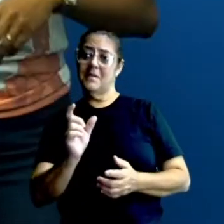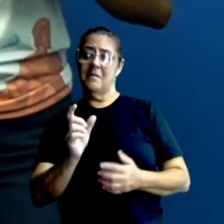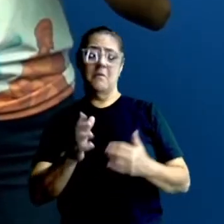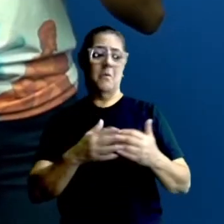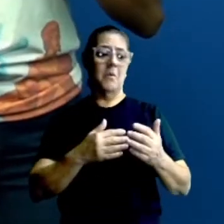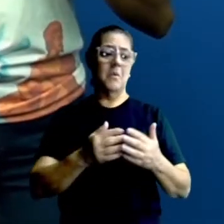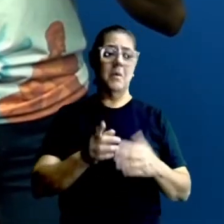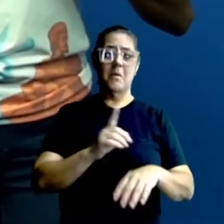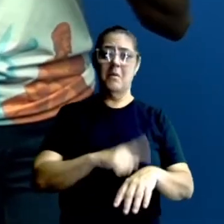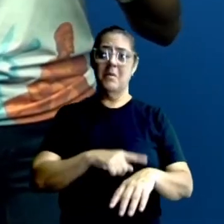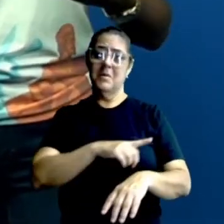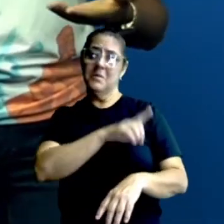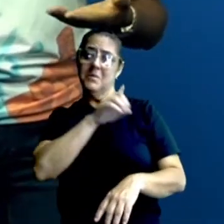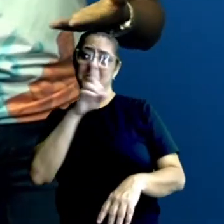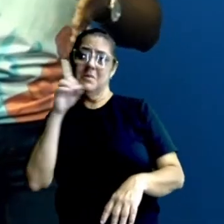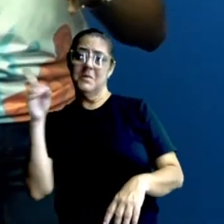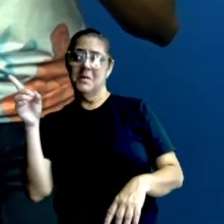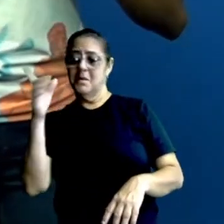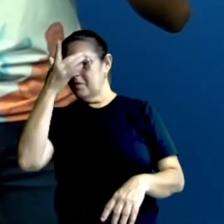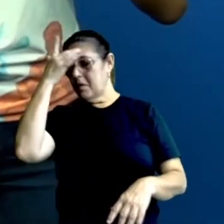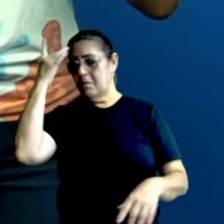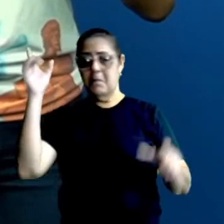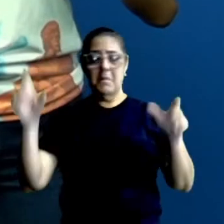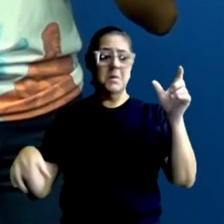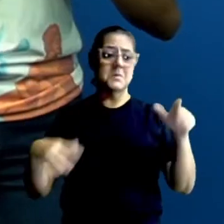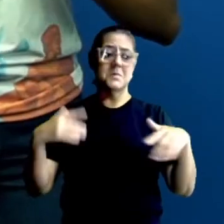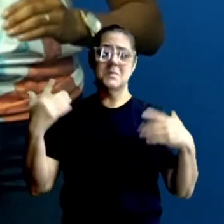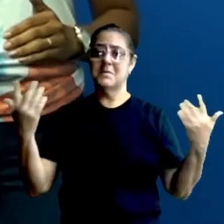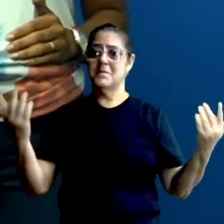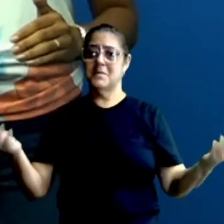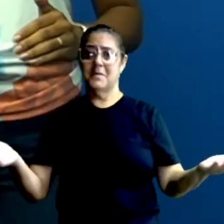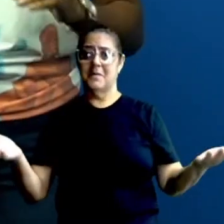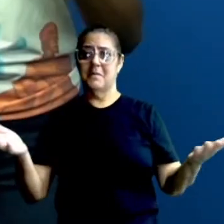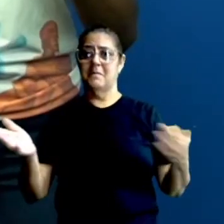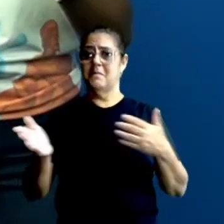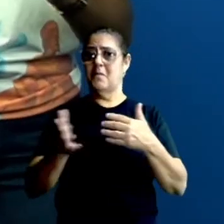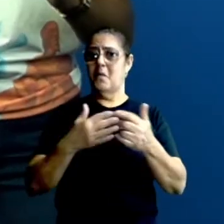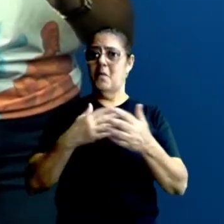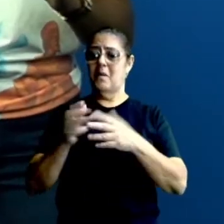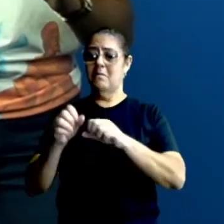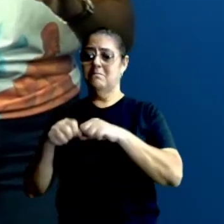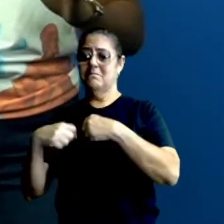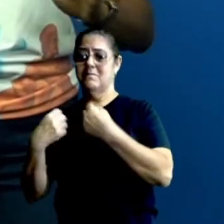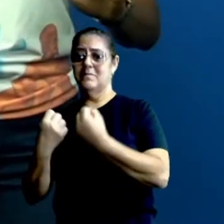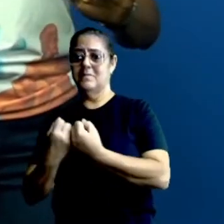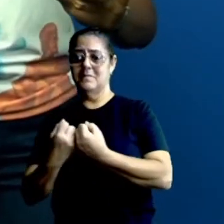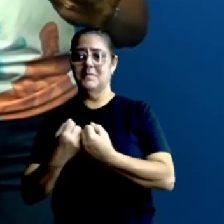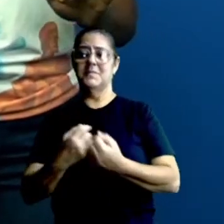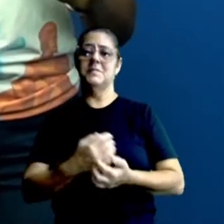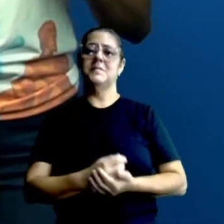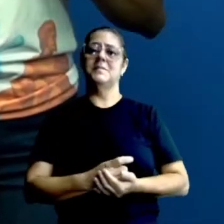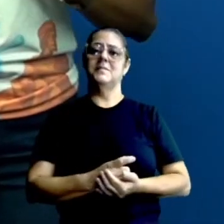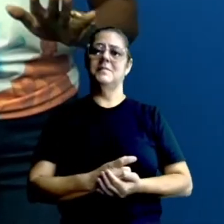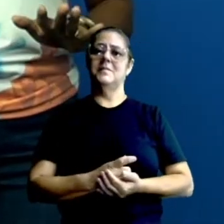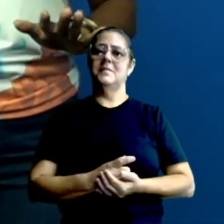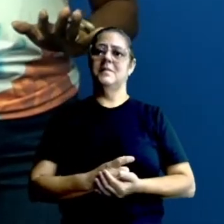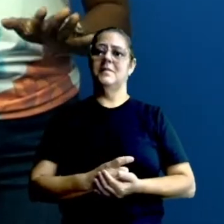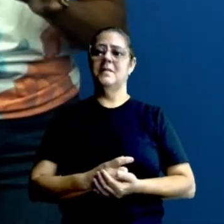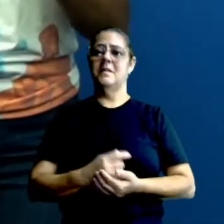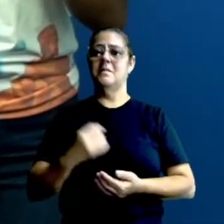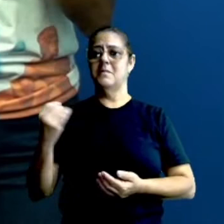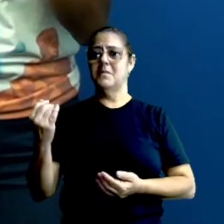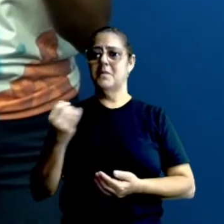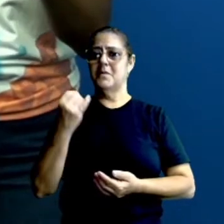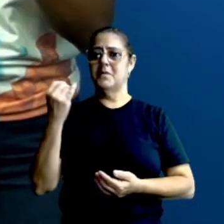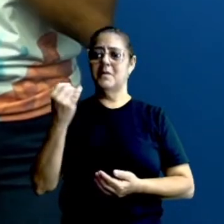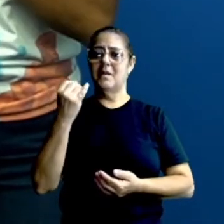dia, com qualquer pessoal, seja com qualquer classe social, você pode usar o excuse me, tá? Então, super